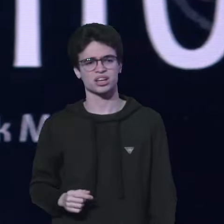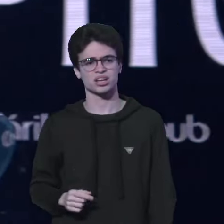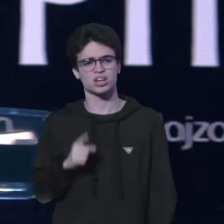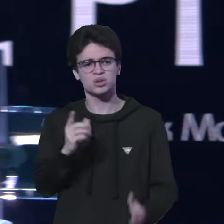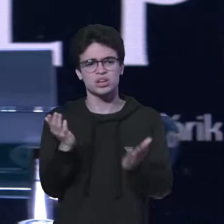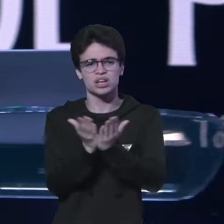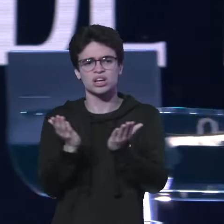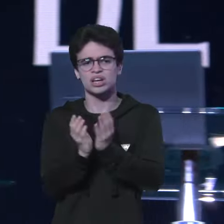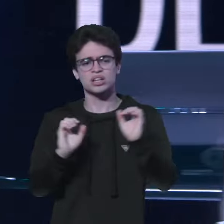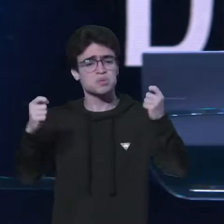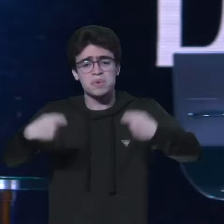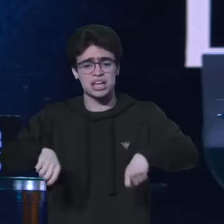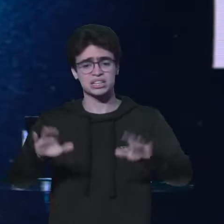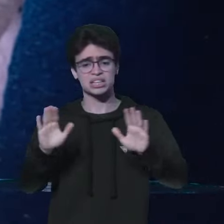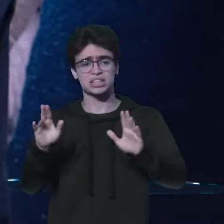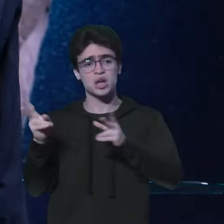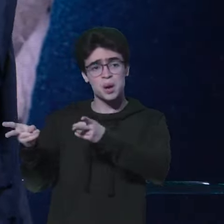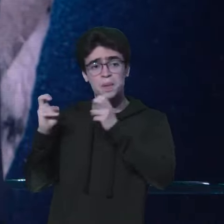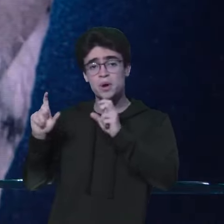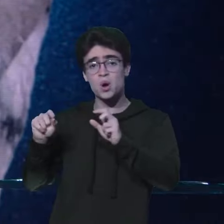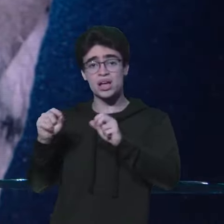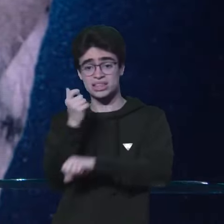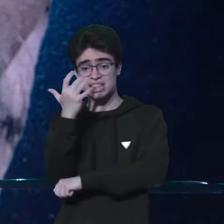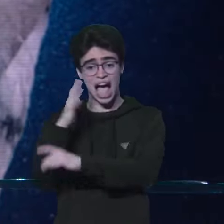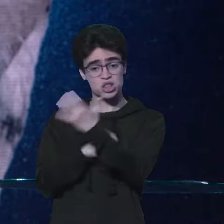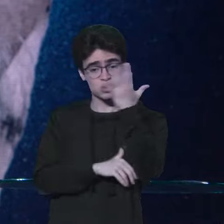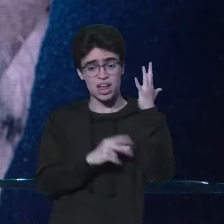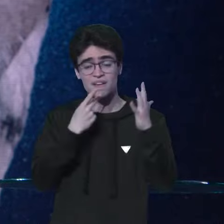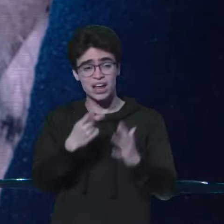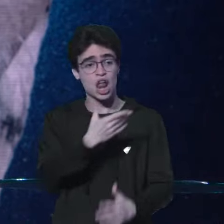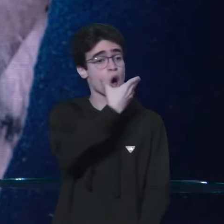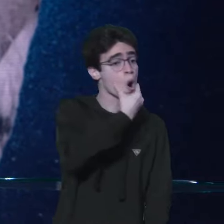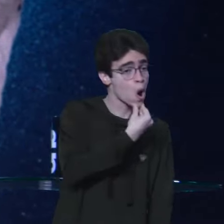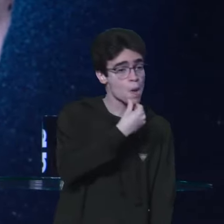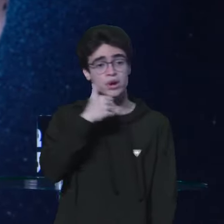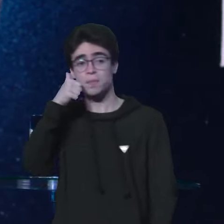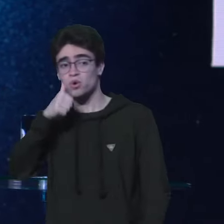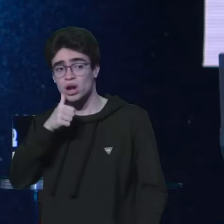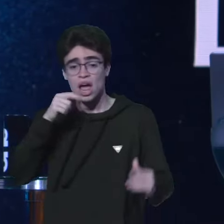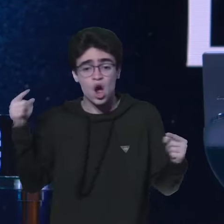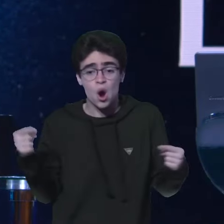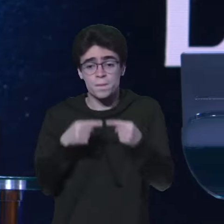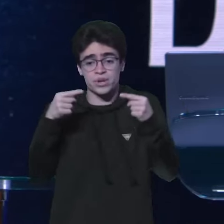ver na natureza, que o corpo do homem foi feito para a mulher e ponto.